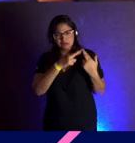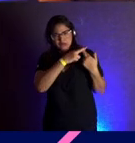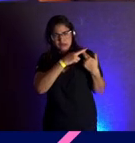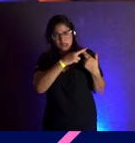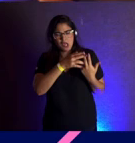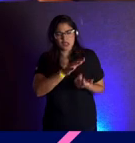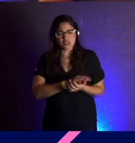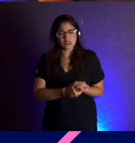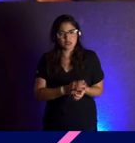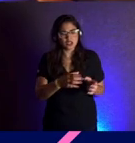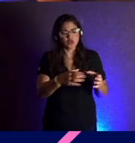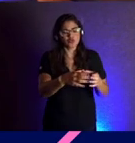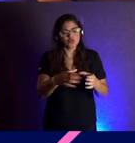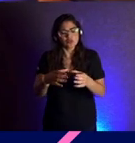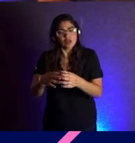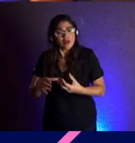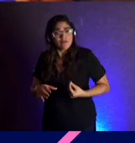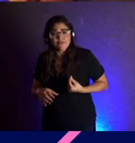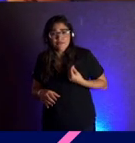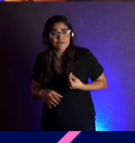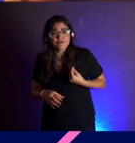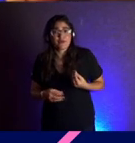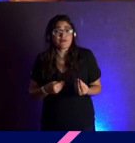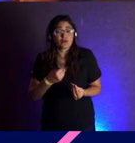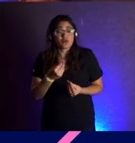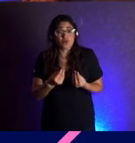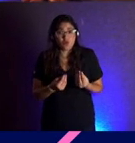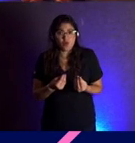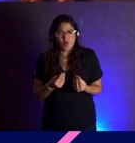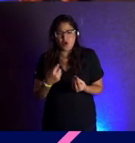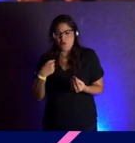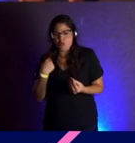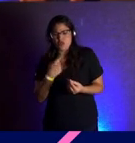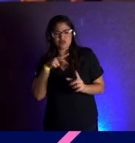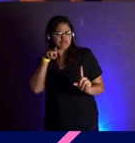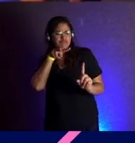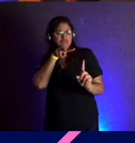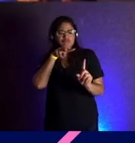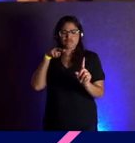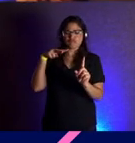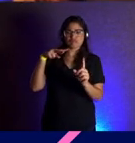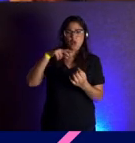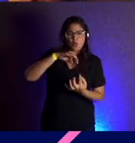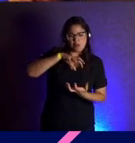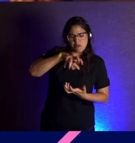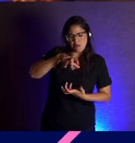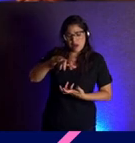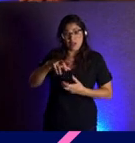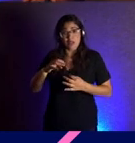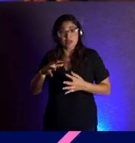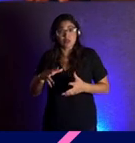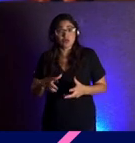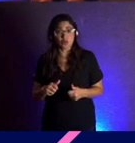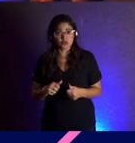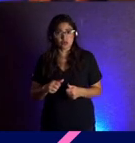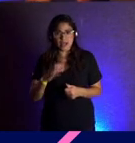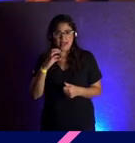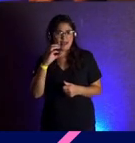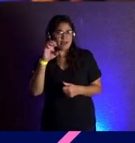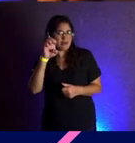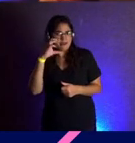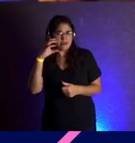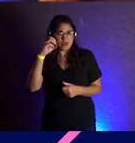as comunidades vivem, né? Então a gente olha isso, o número de pessoas é enorme. Planeta todo. A gente nem está falando de ecossistema aqui, está falando